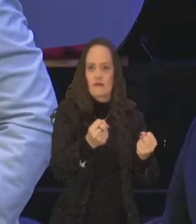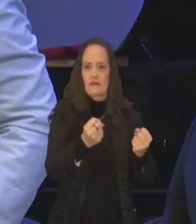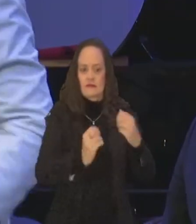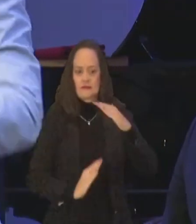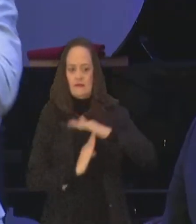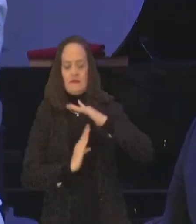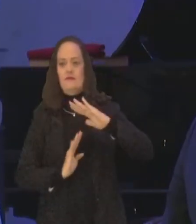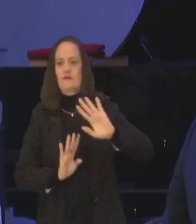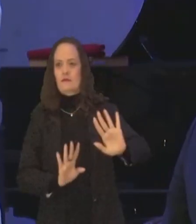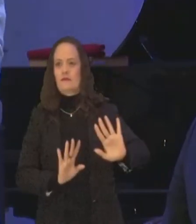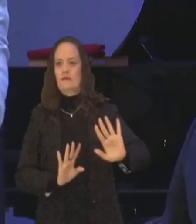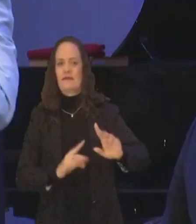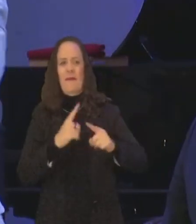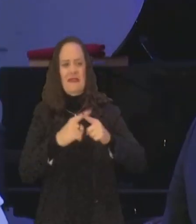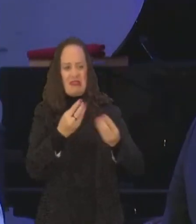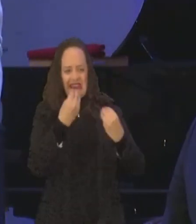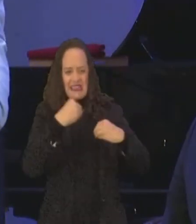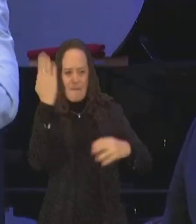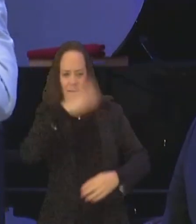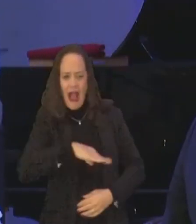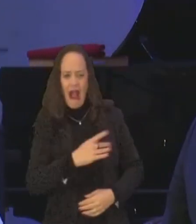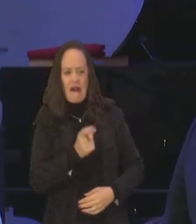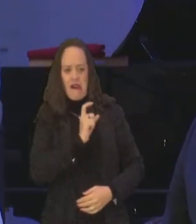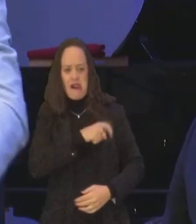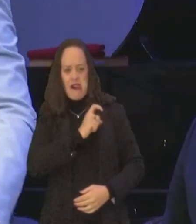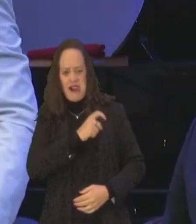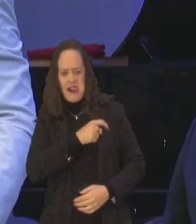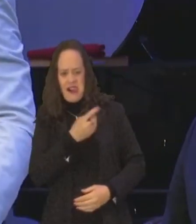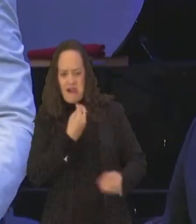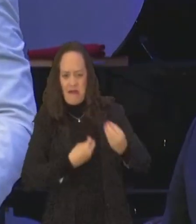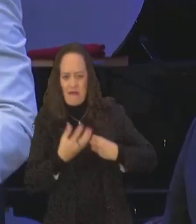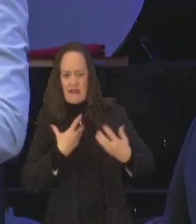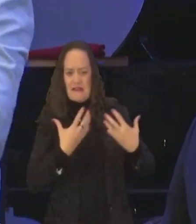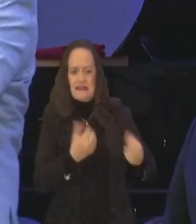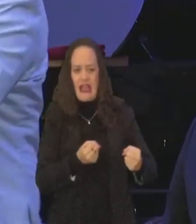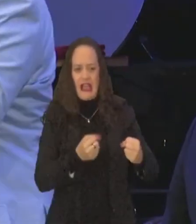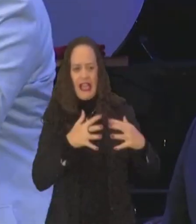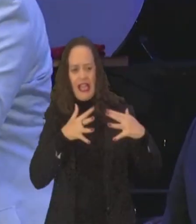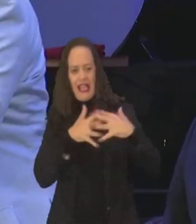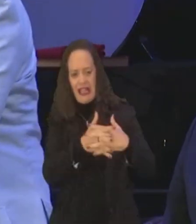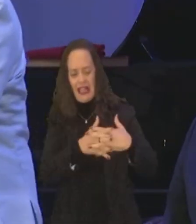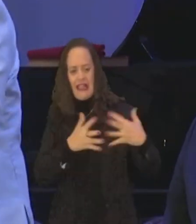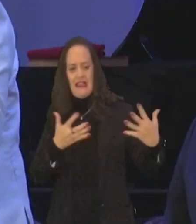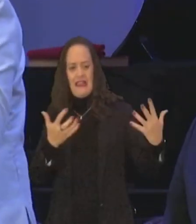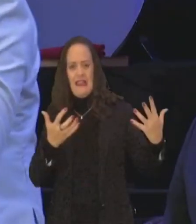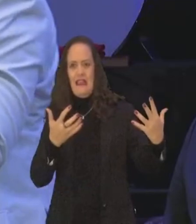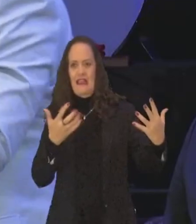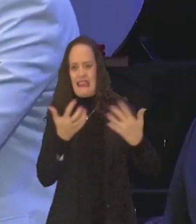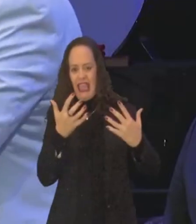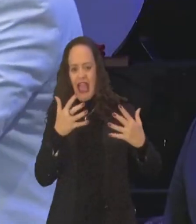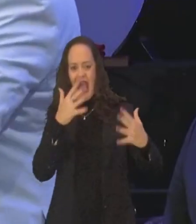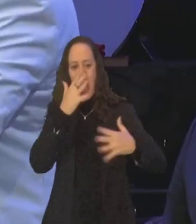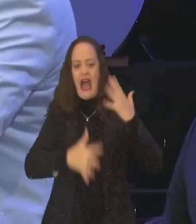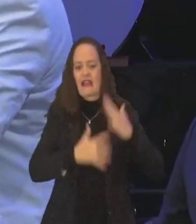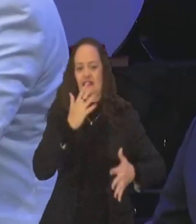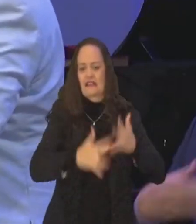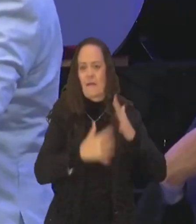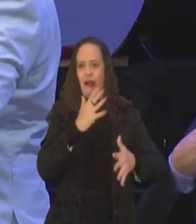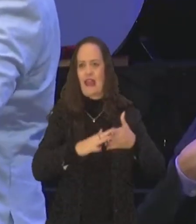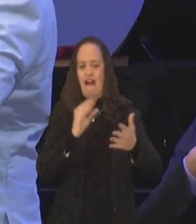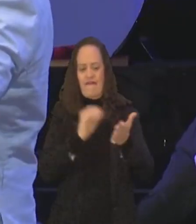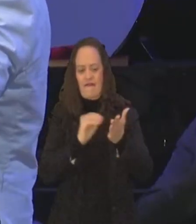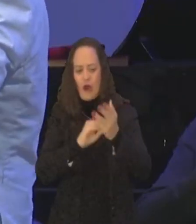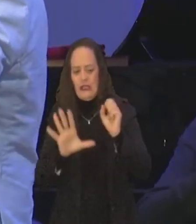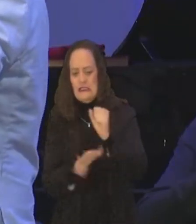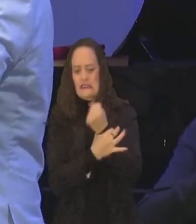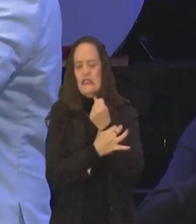obra do Senhor, que quer criar porfia de solução, que quer criar intriga, que quer criar um ambiente de insegurança